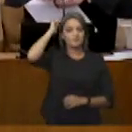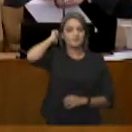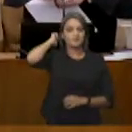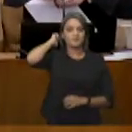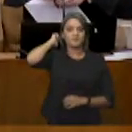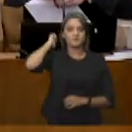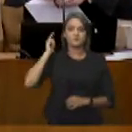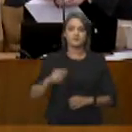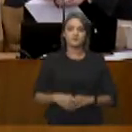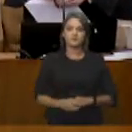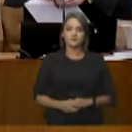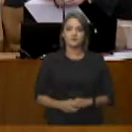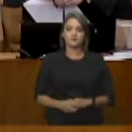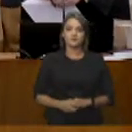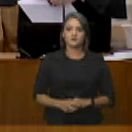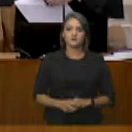Moraes,